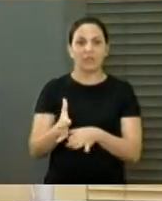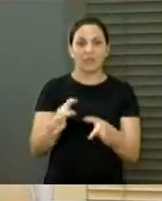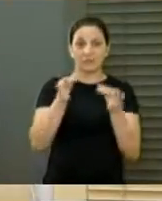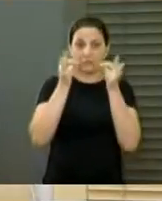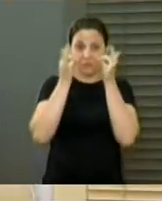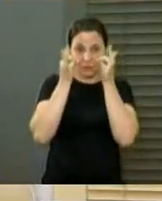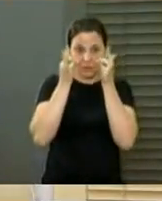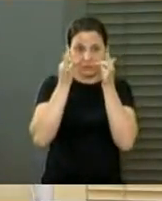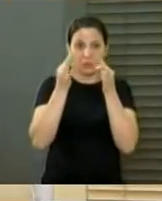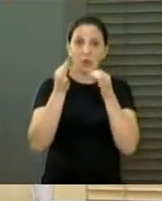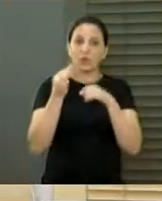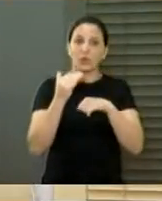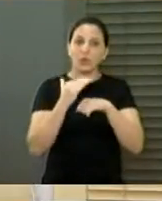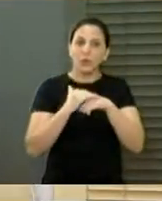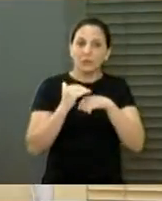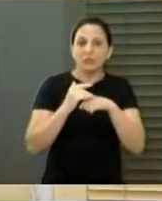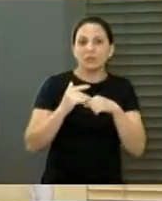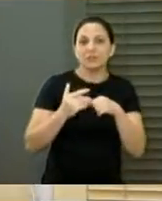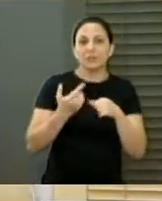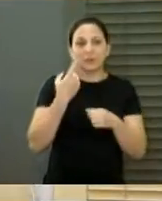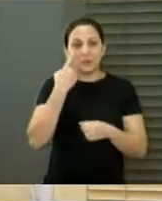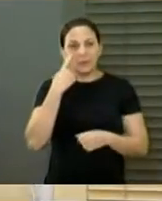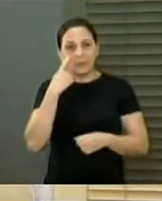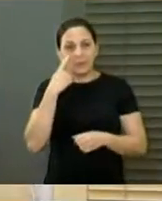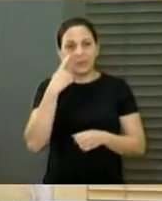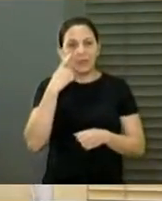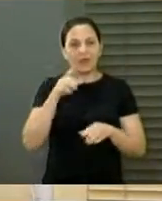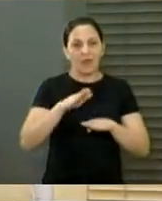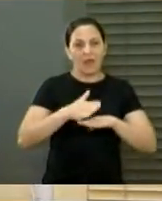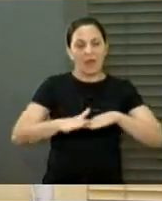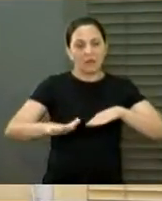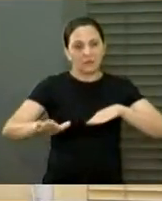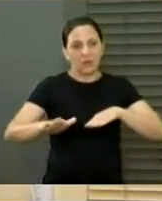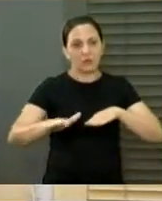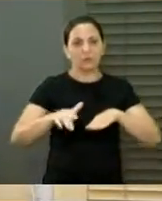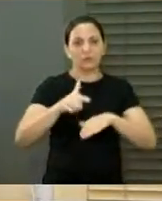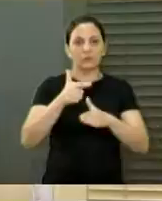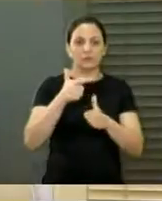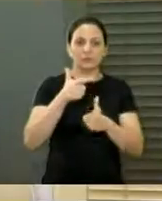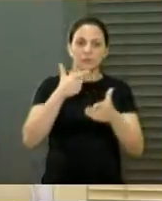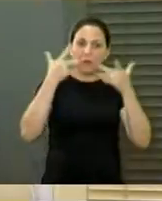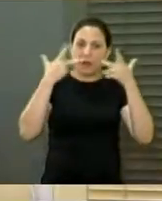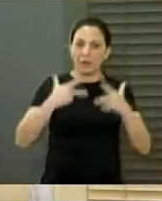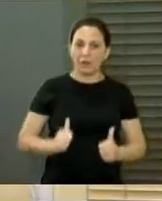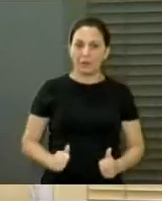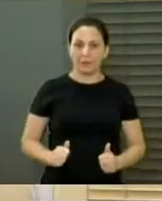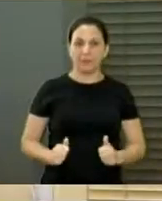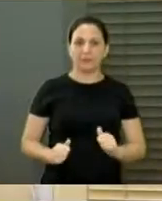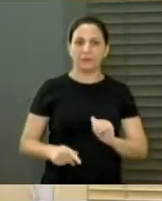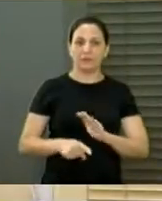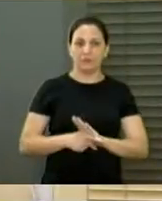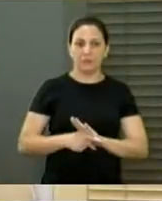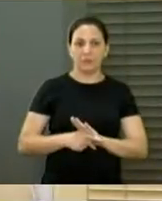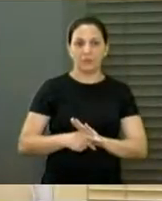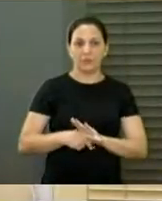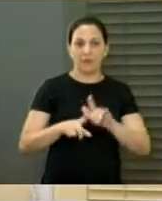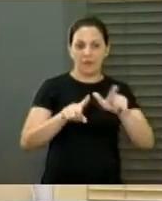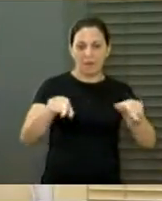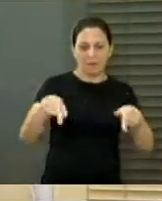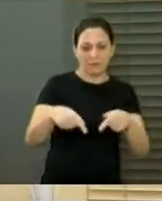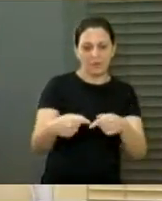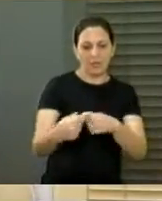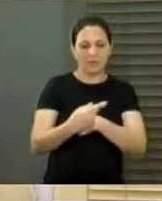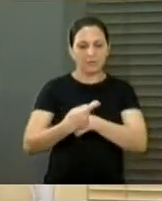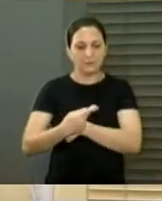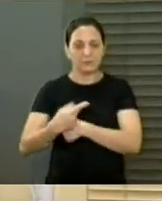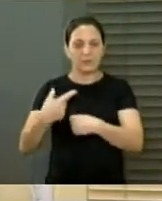e cuidados com o asfalto e a limpeza pública daquela região. As demandas e sugestões chegam de todos os bairros